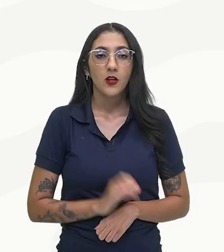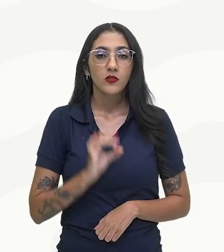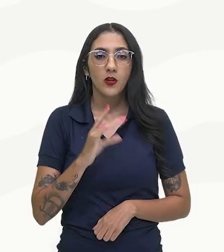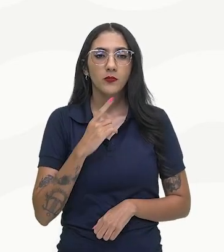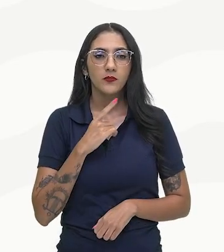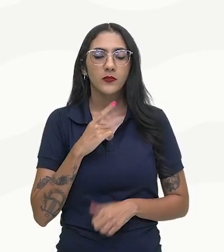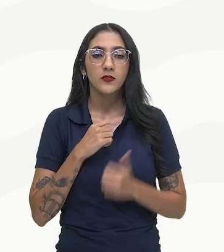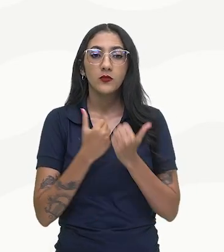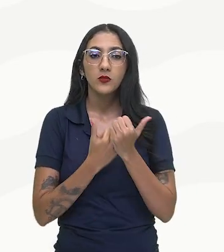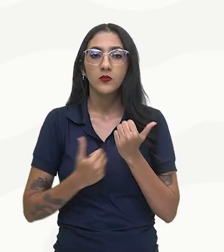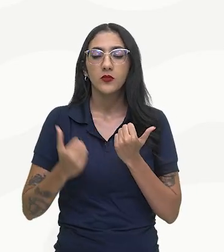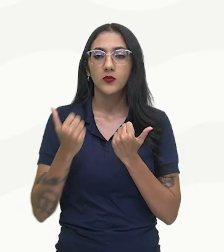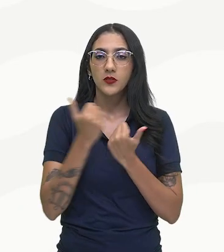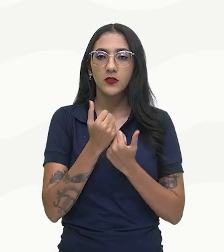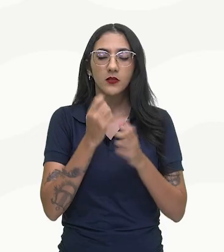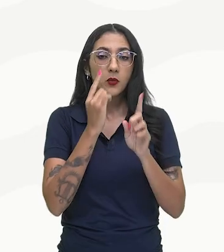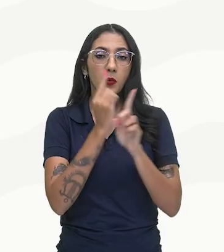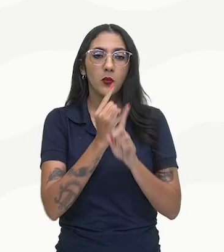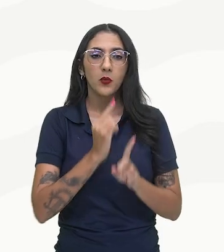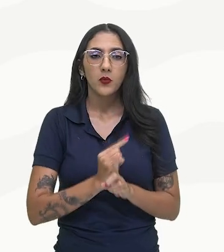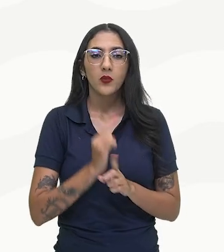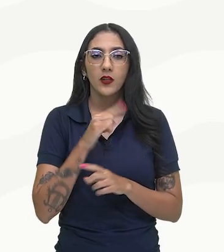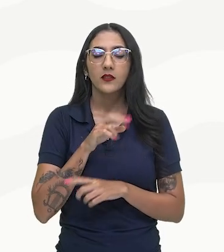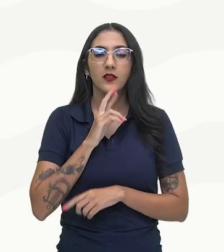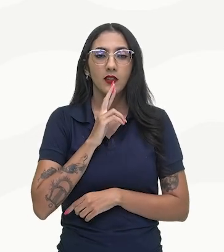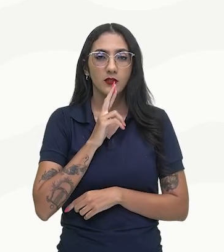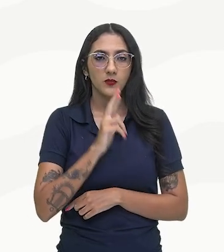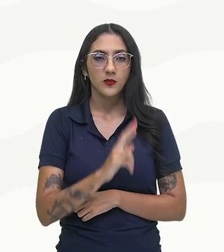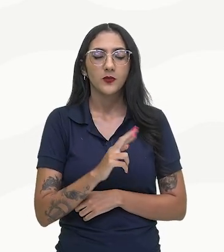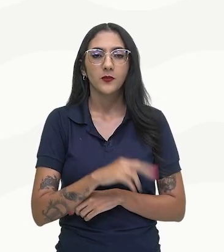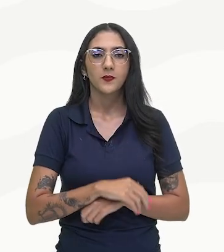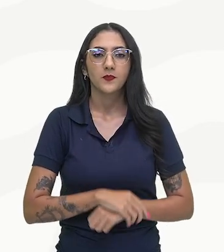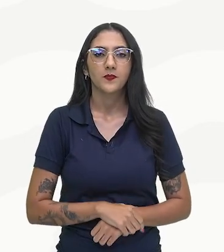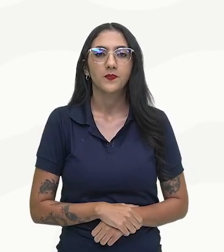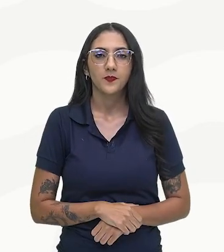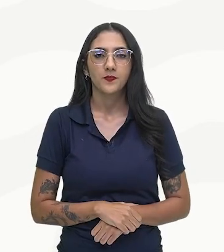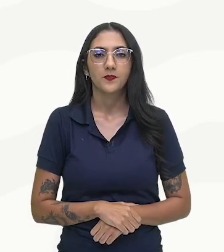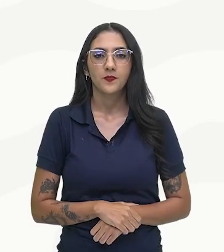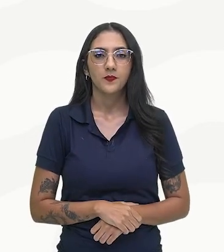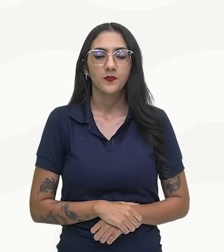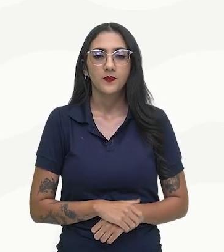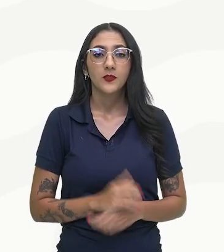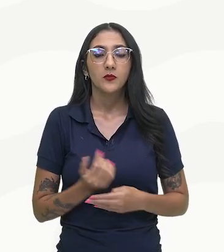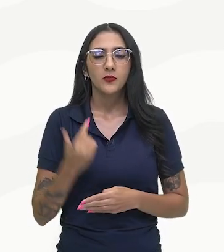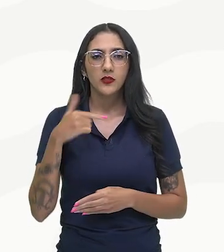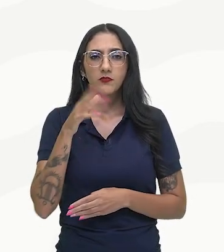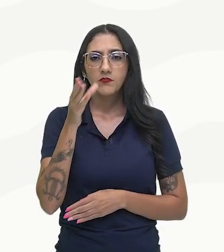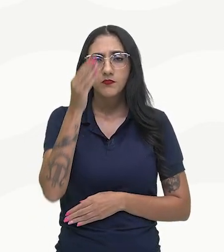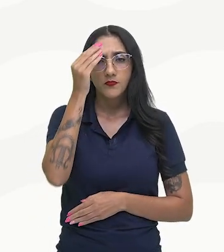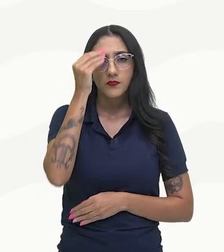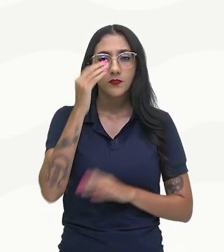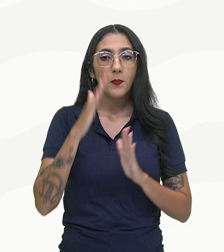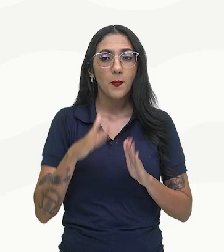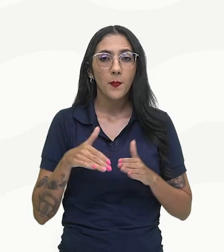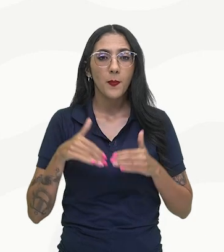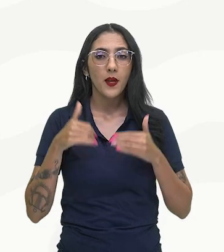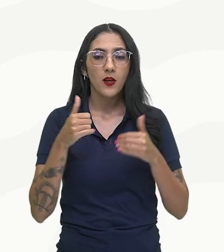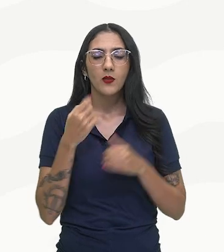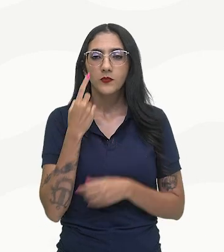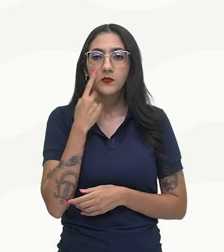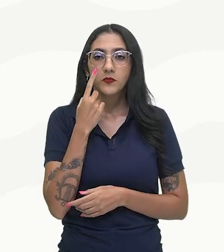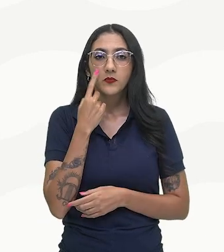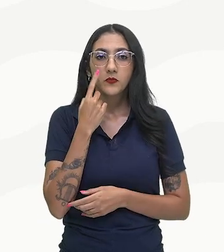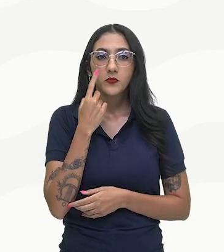e encontramos aqui o resultado, tá certo? E para que vocês possam compreender melhor, nós vamos calcular mais